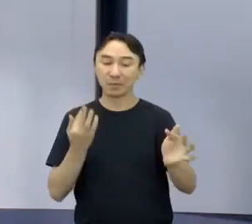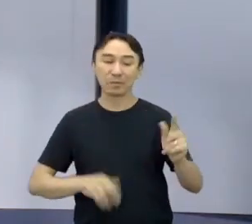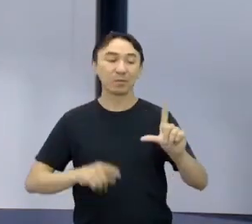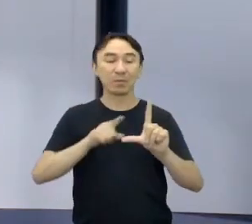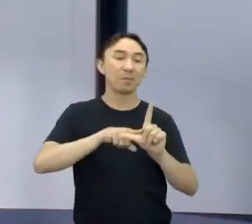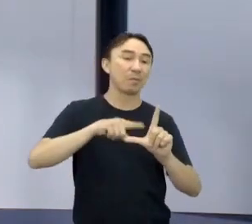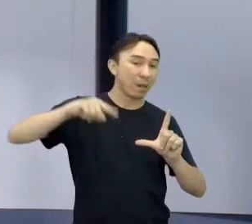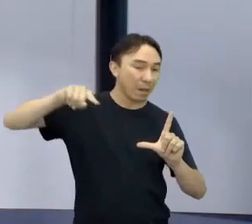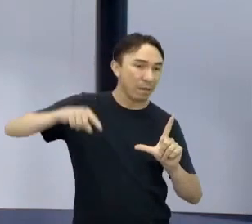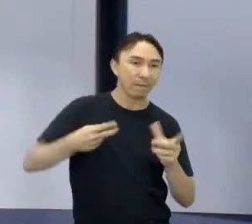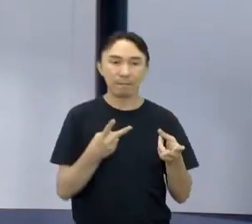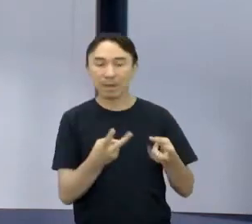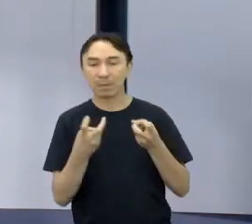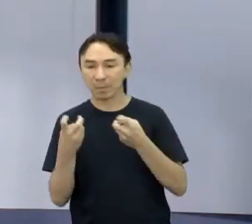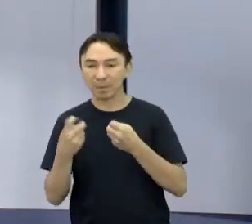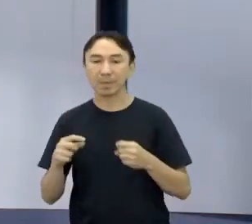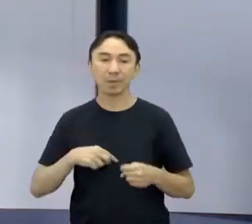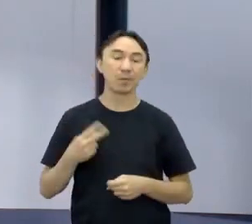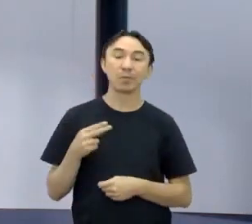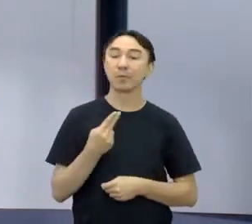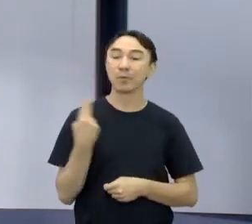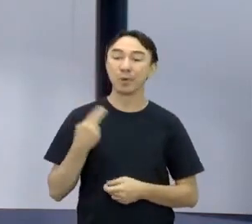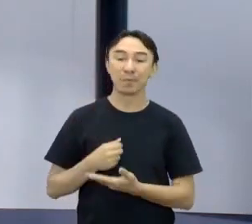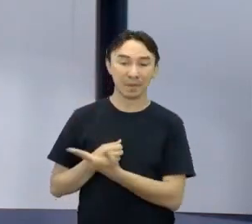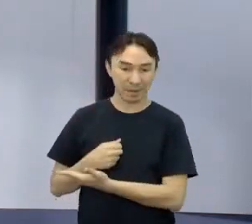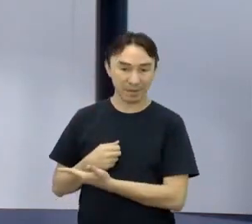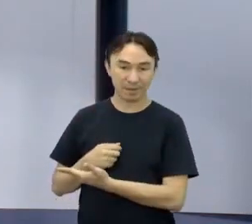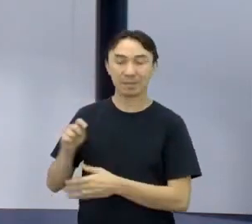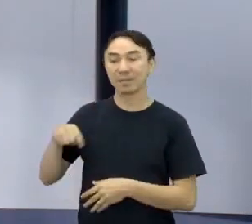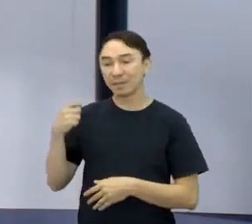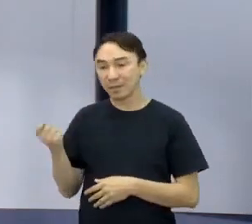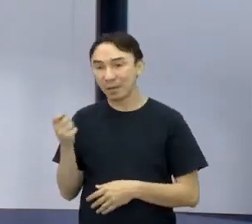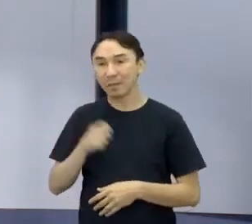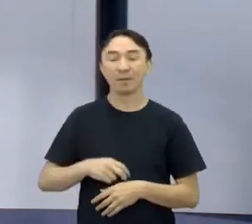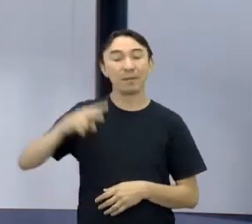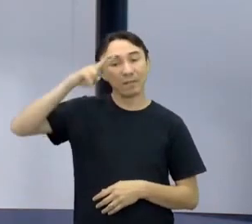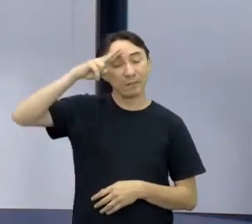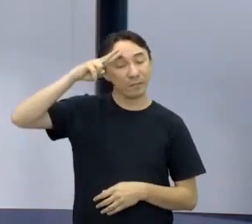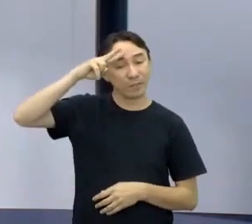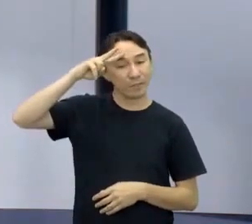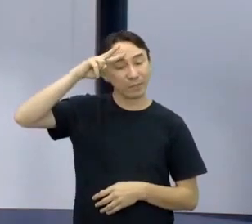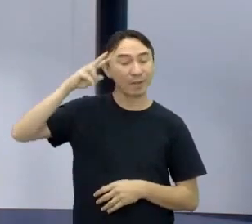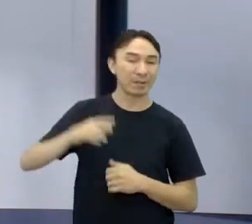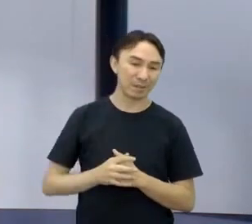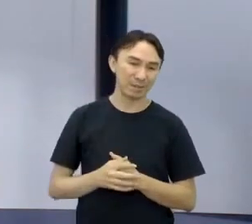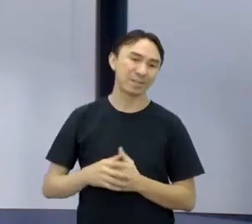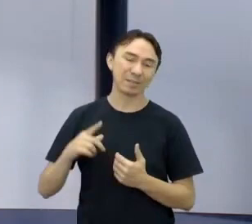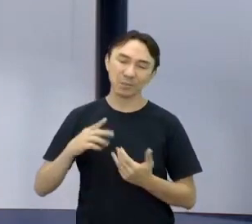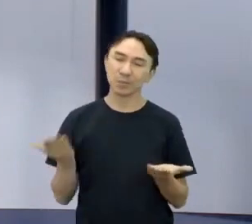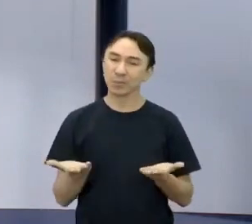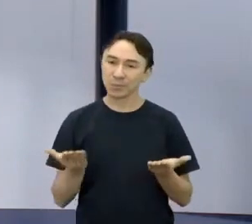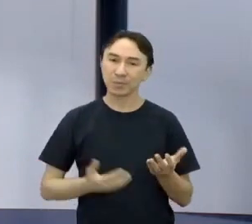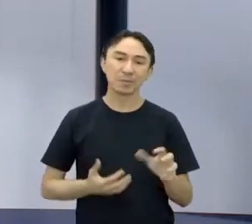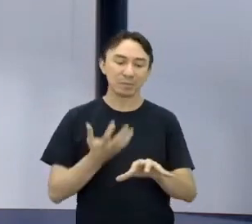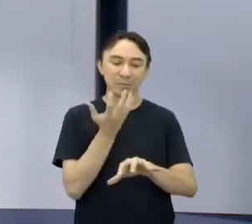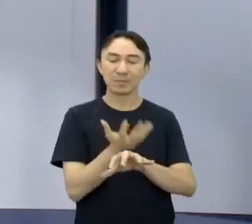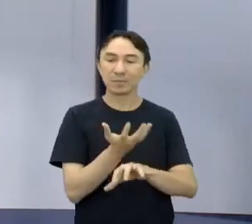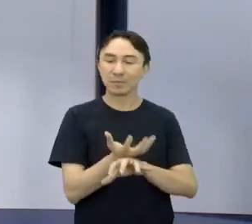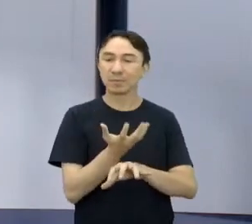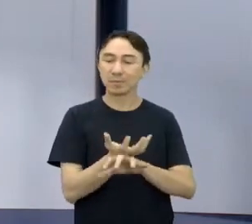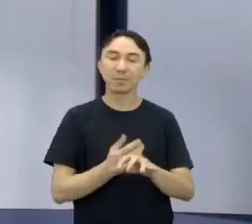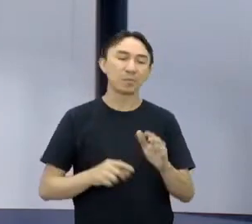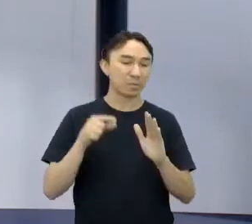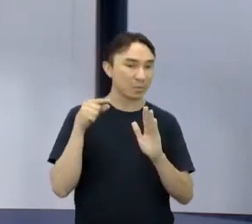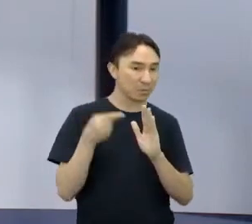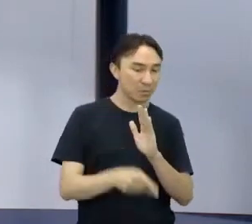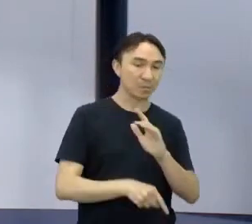aqui pelo Centro de Mídias neste componente. Nós estamos aqui no aprofundamento Matemática Conectada, na unidade curricular do